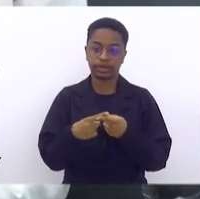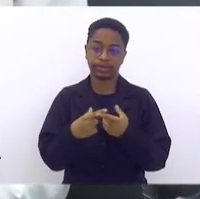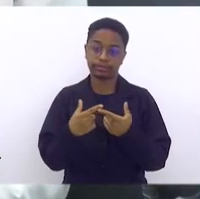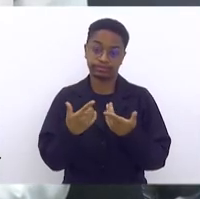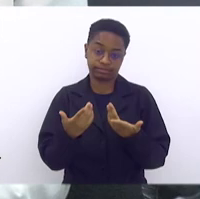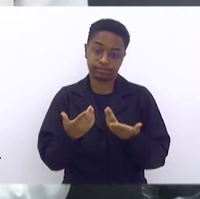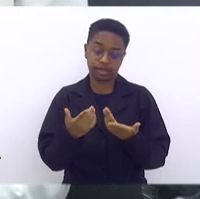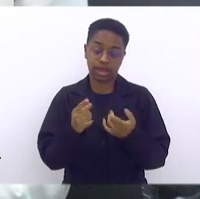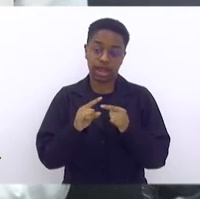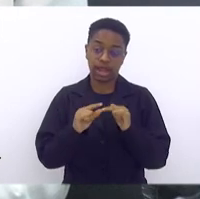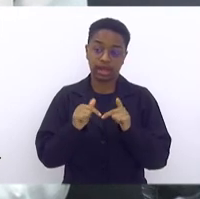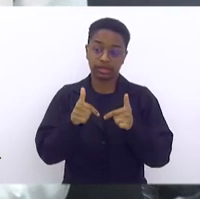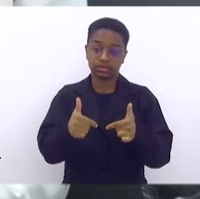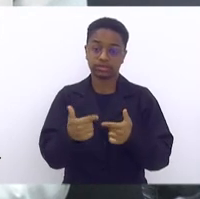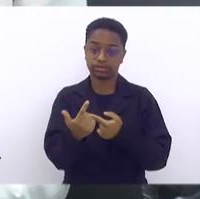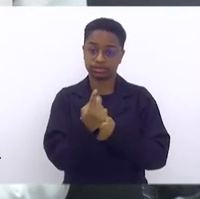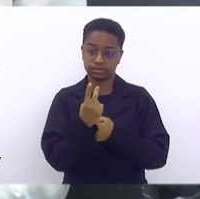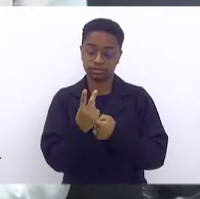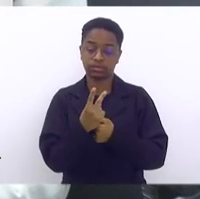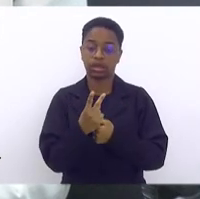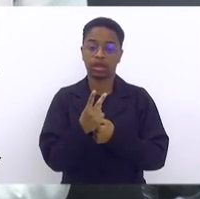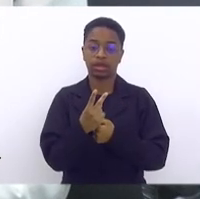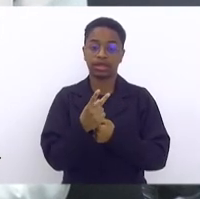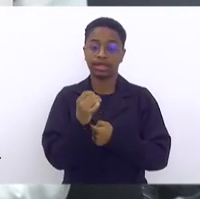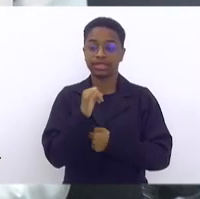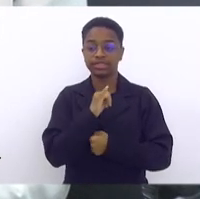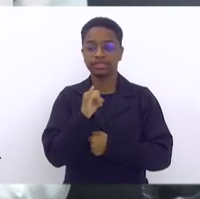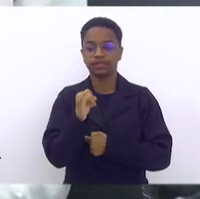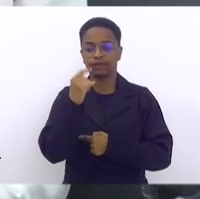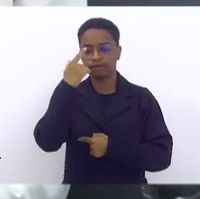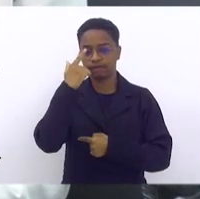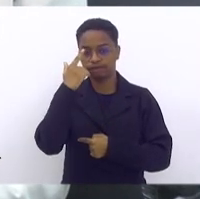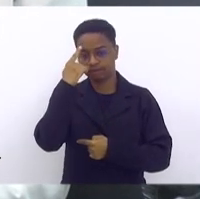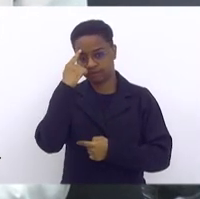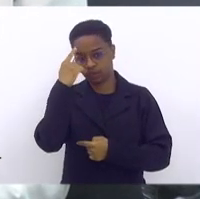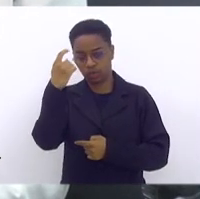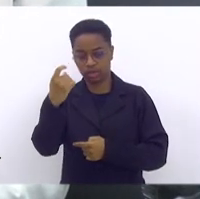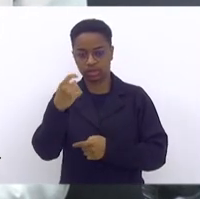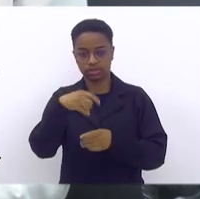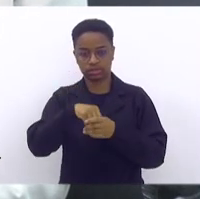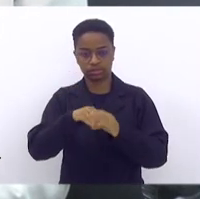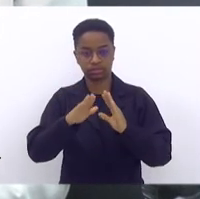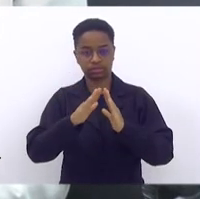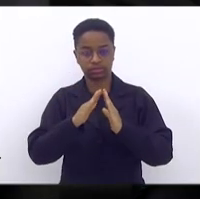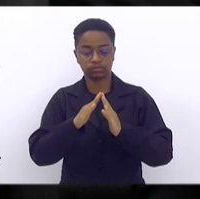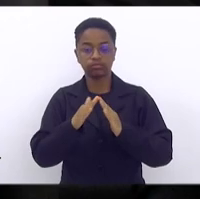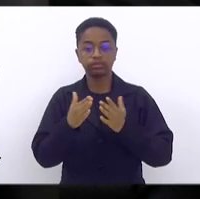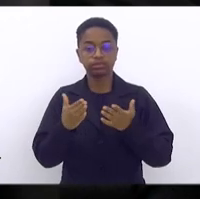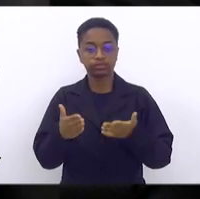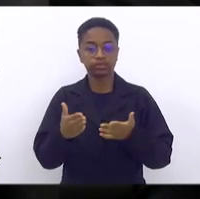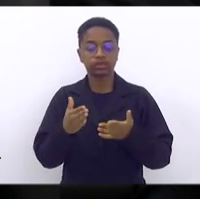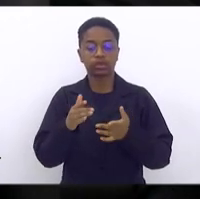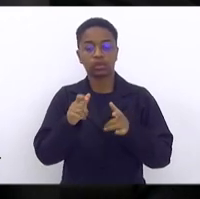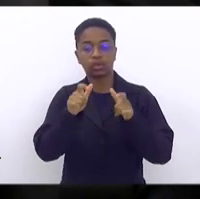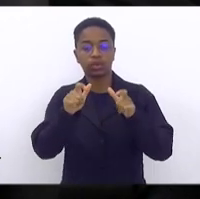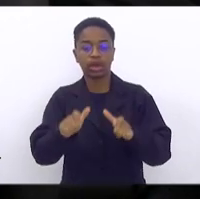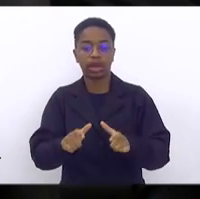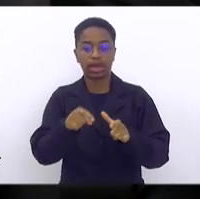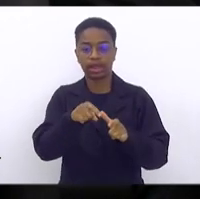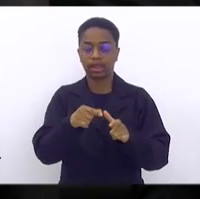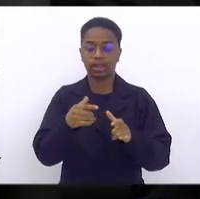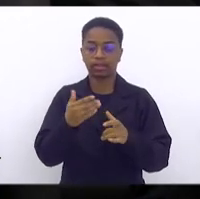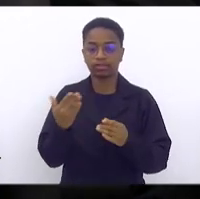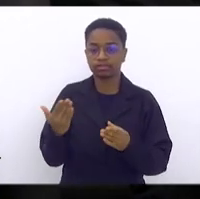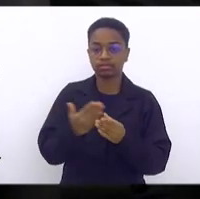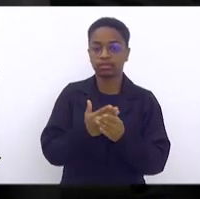Medida protetiva, a competência em caso de violência cibernética é o juiz onde ela reconheceu, né, a violência. Isso é